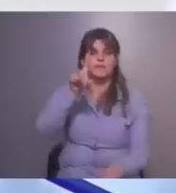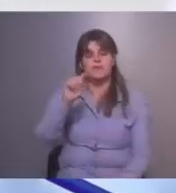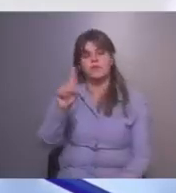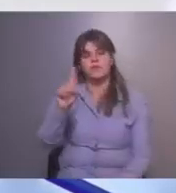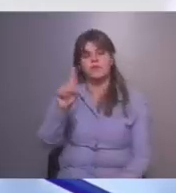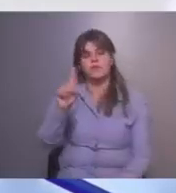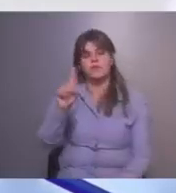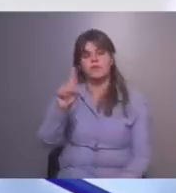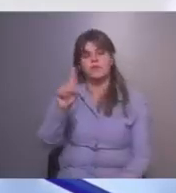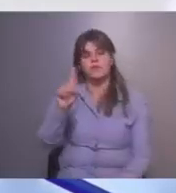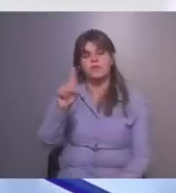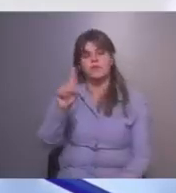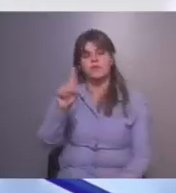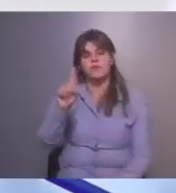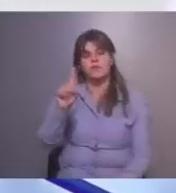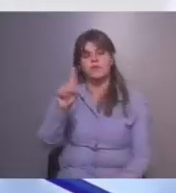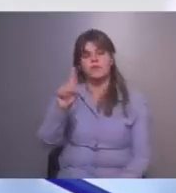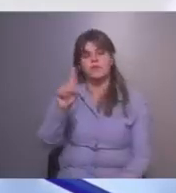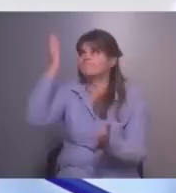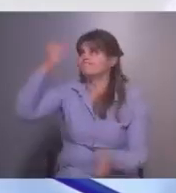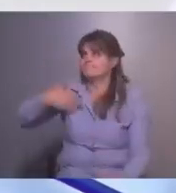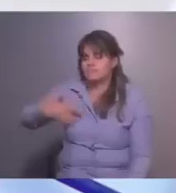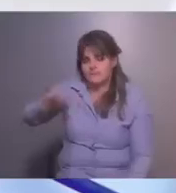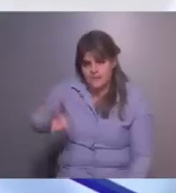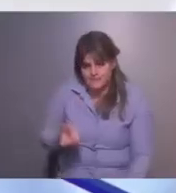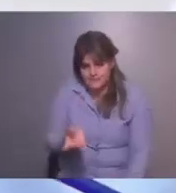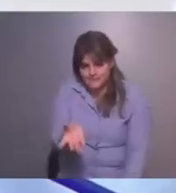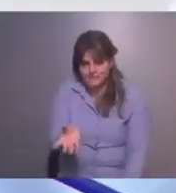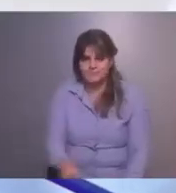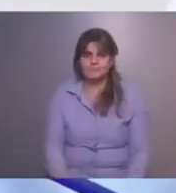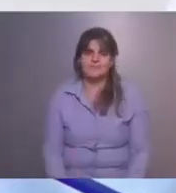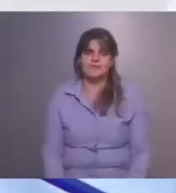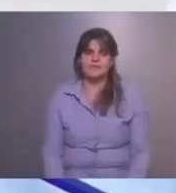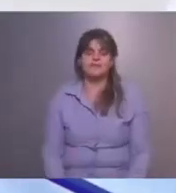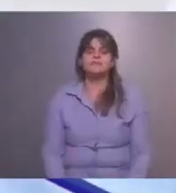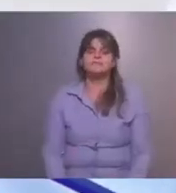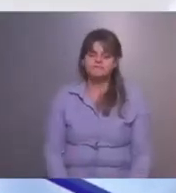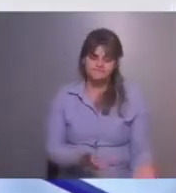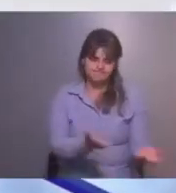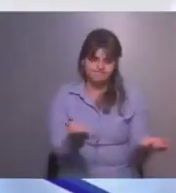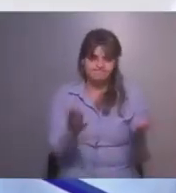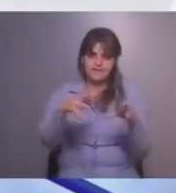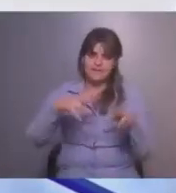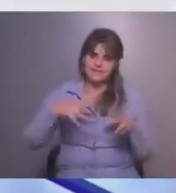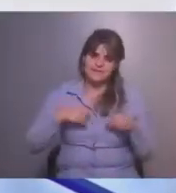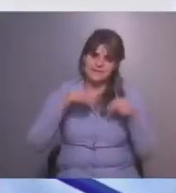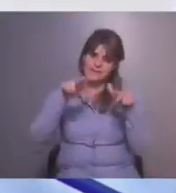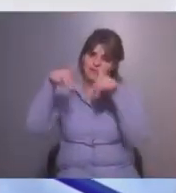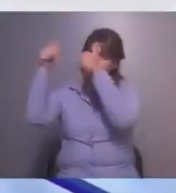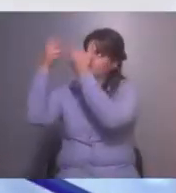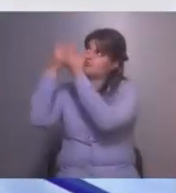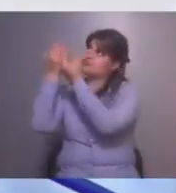todos aqueles que na vossa misericórdia partiram deste mundo. Admiti-os na luz da vossa